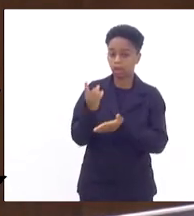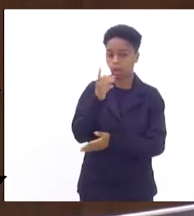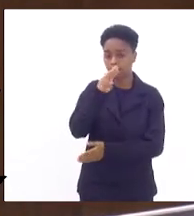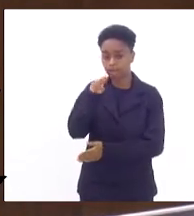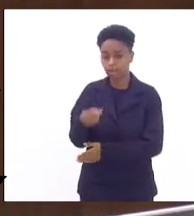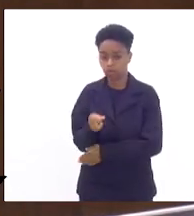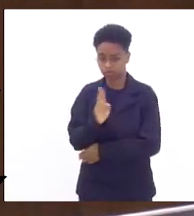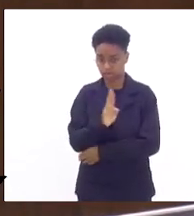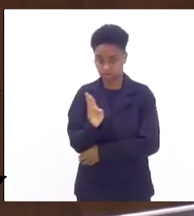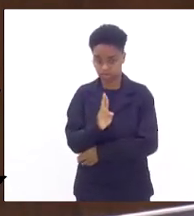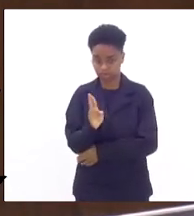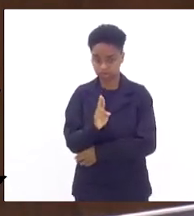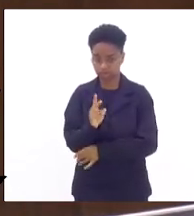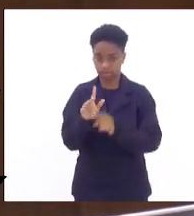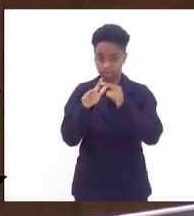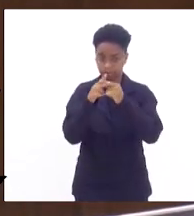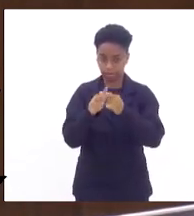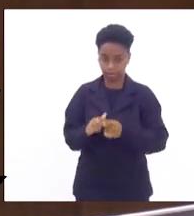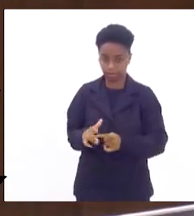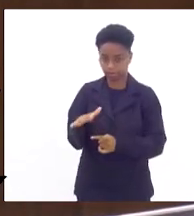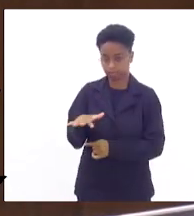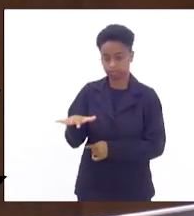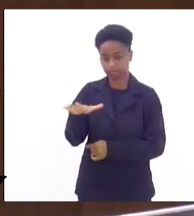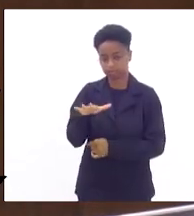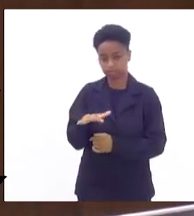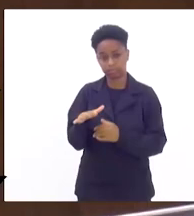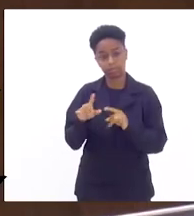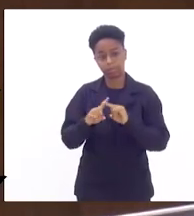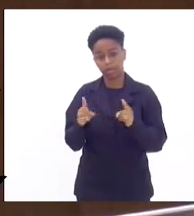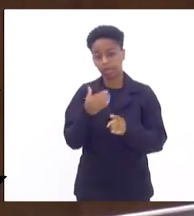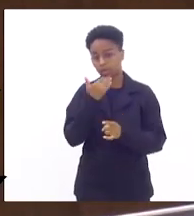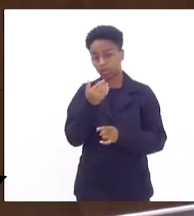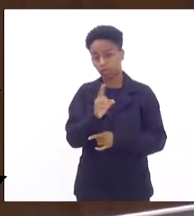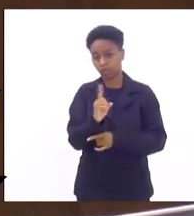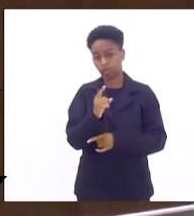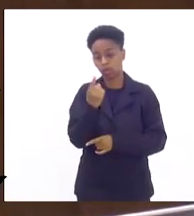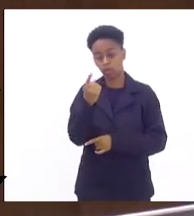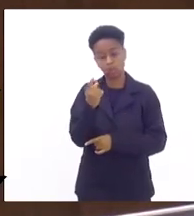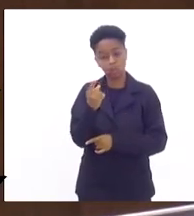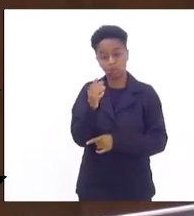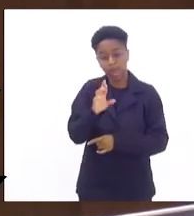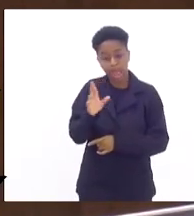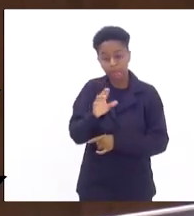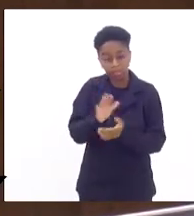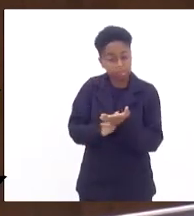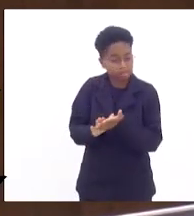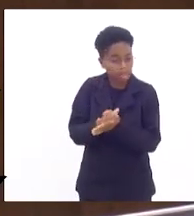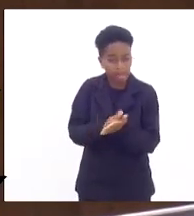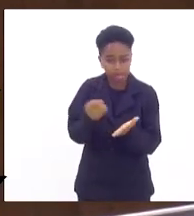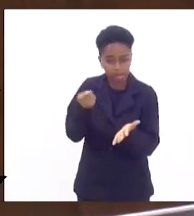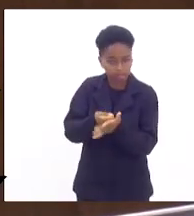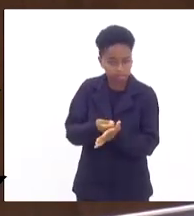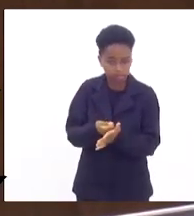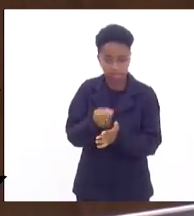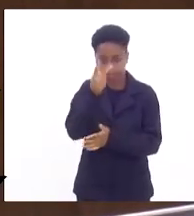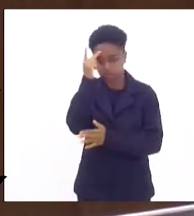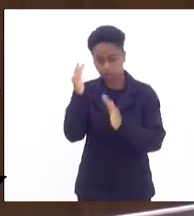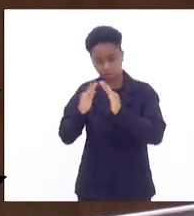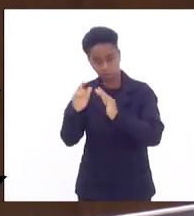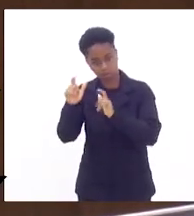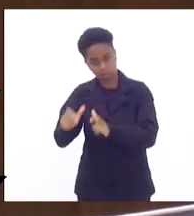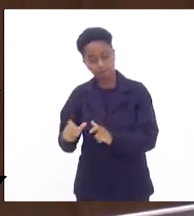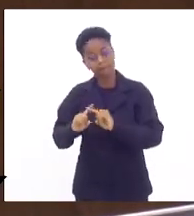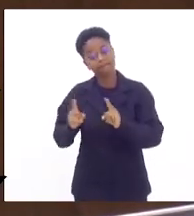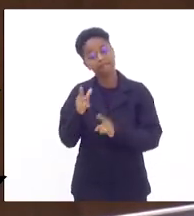R$ 1 milhão em manutenção naquelas redes e não cobramos R$ 1 de nenhum morador. Porém, existem os